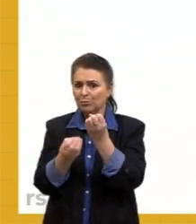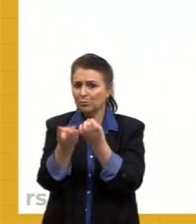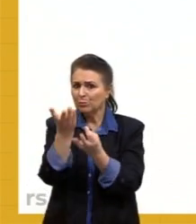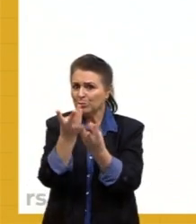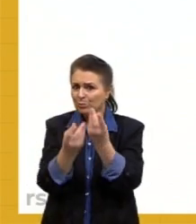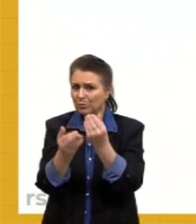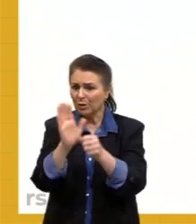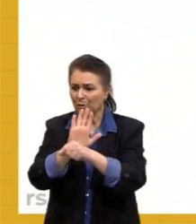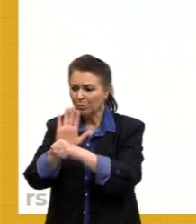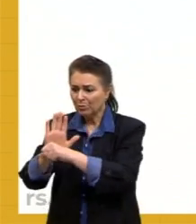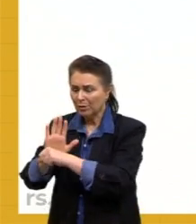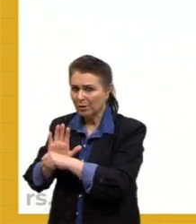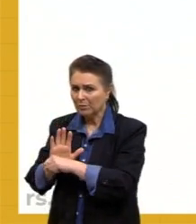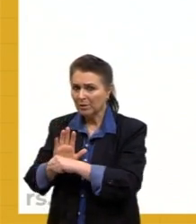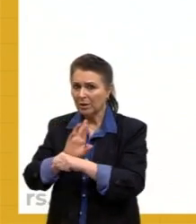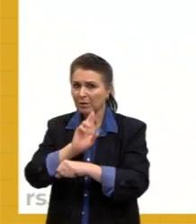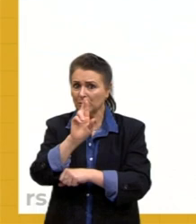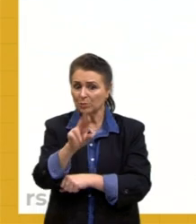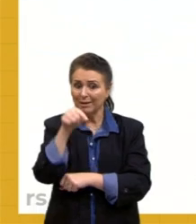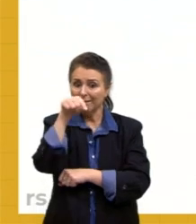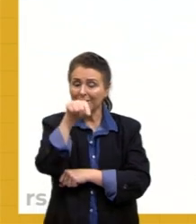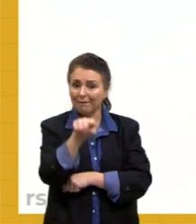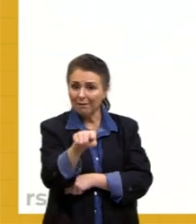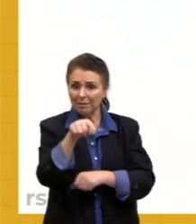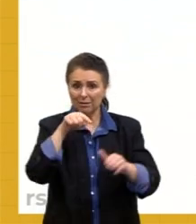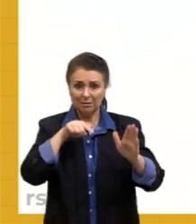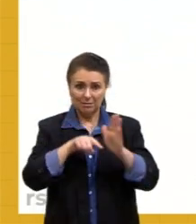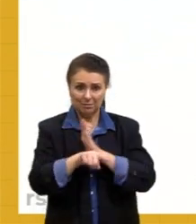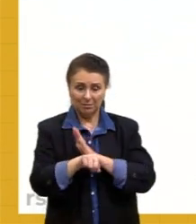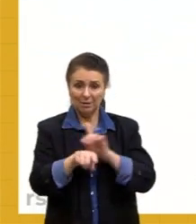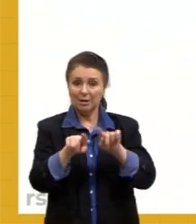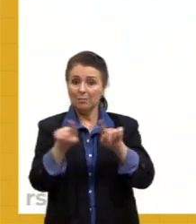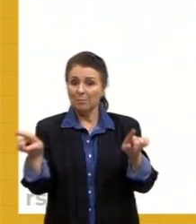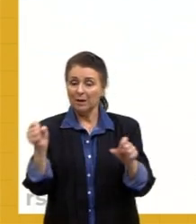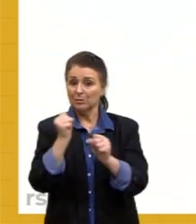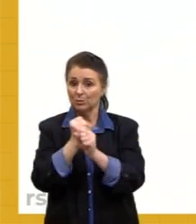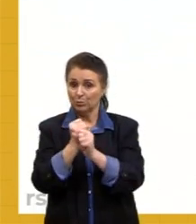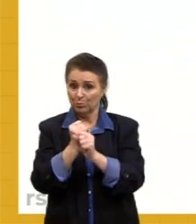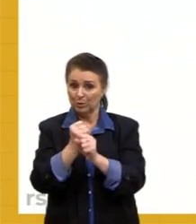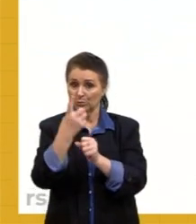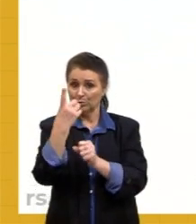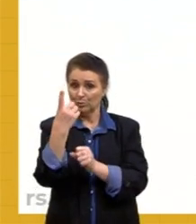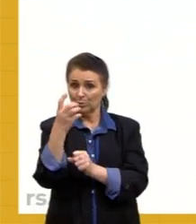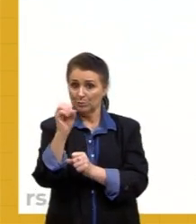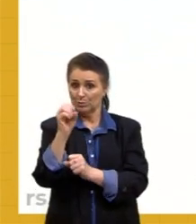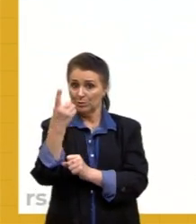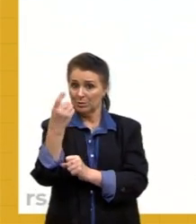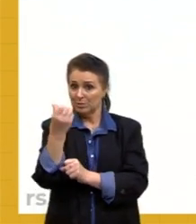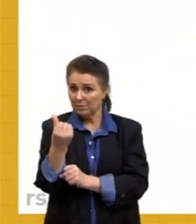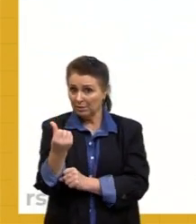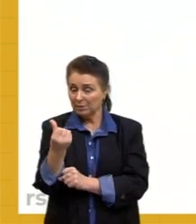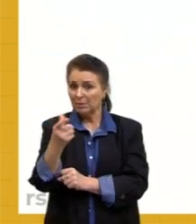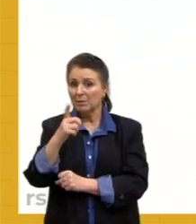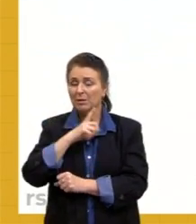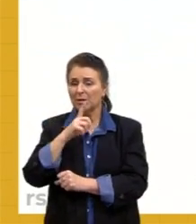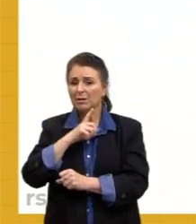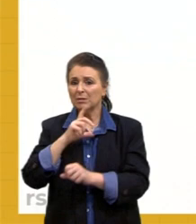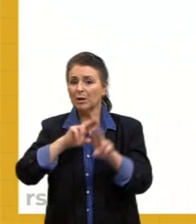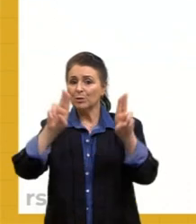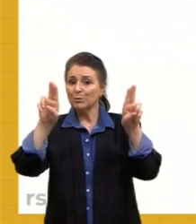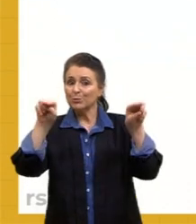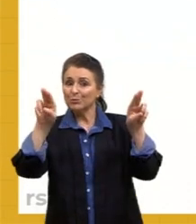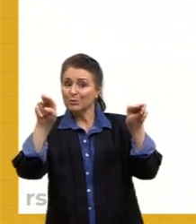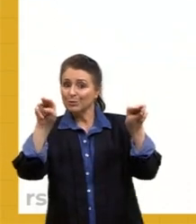a responder aquela questão específica Mas no ano de 2016 a gente tem aí um título de